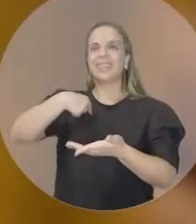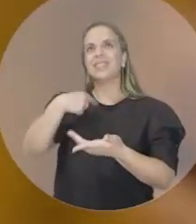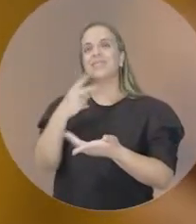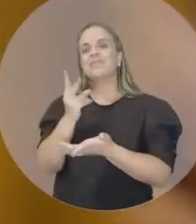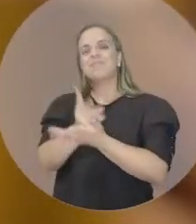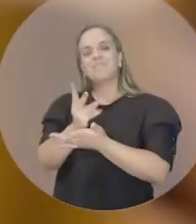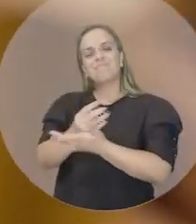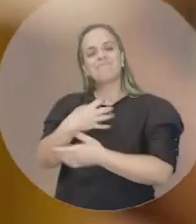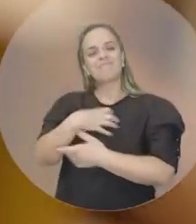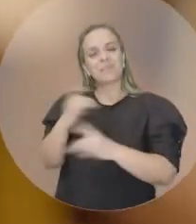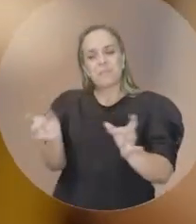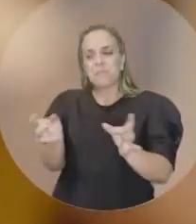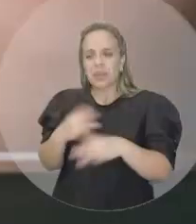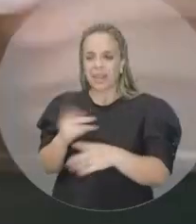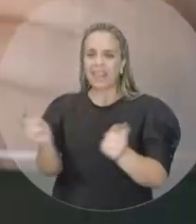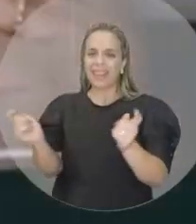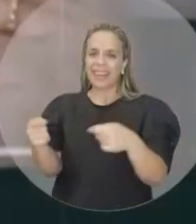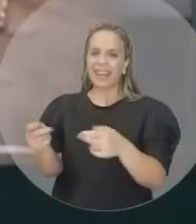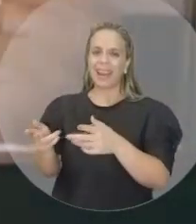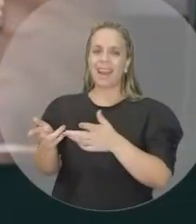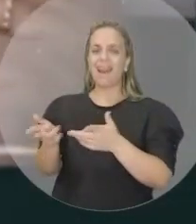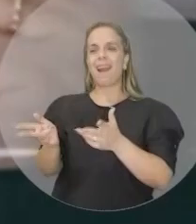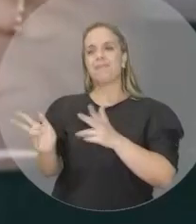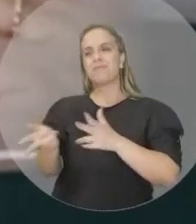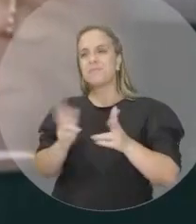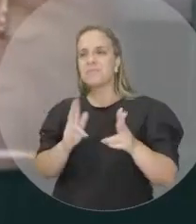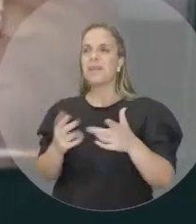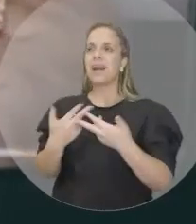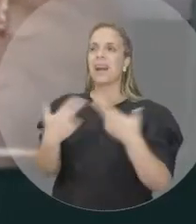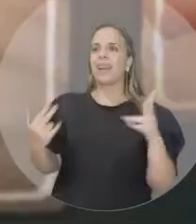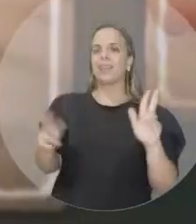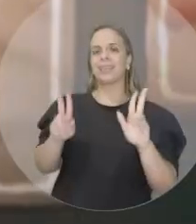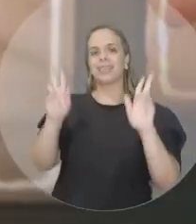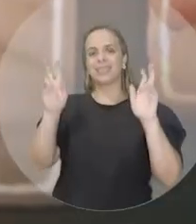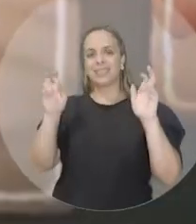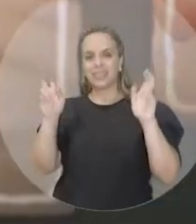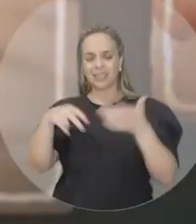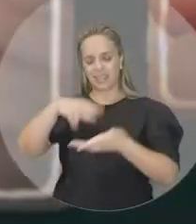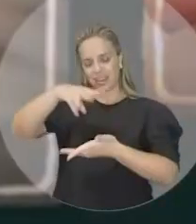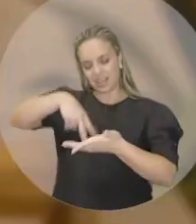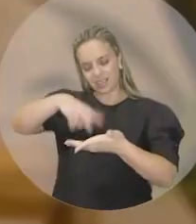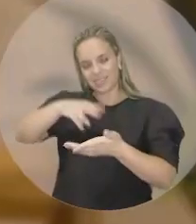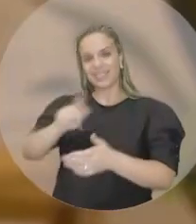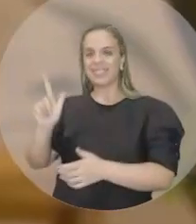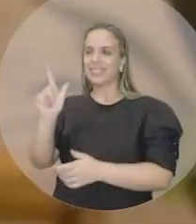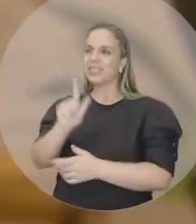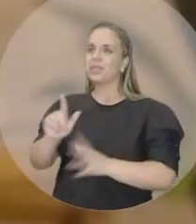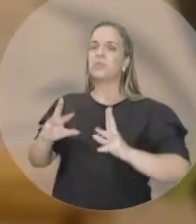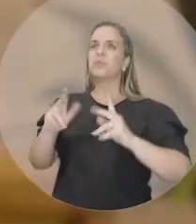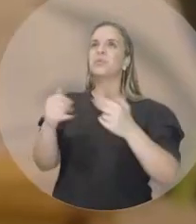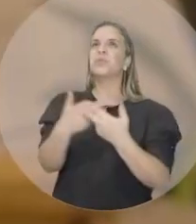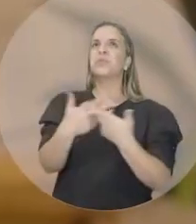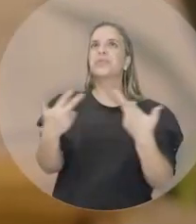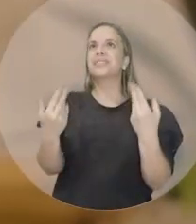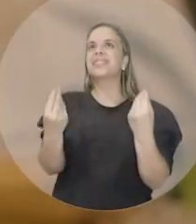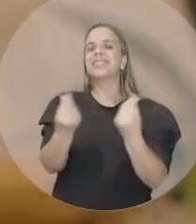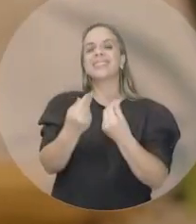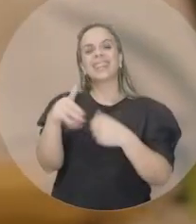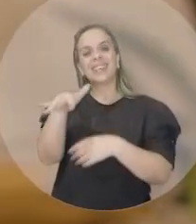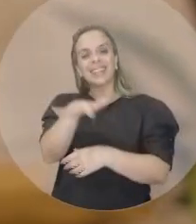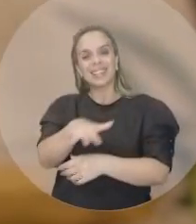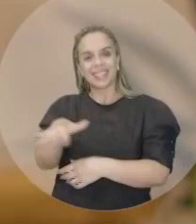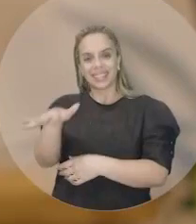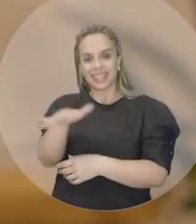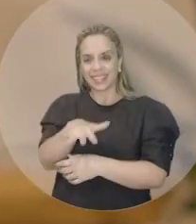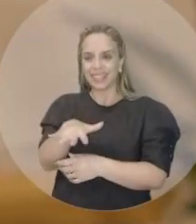sempre pronta a um bate-papo sobre leitura, literatura e tudo que envolve o